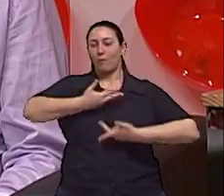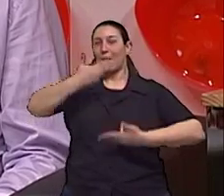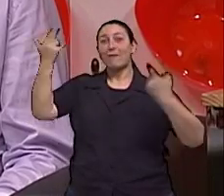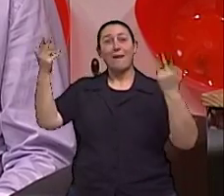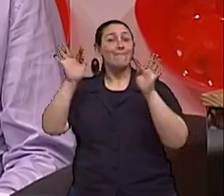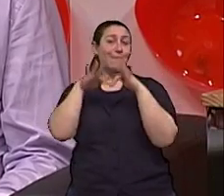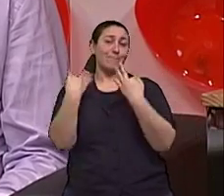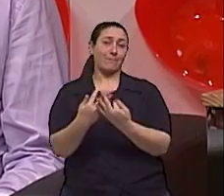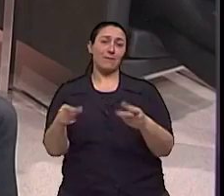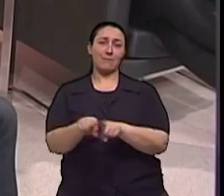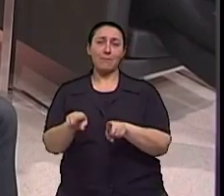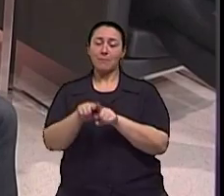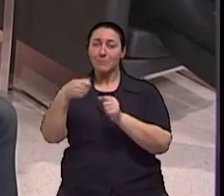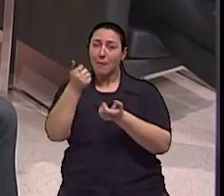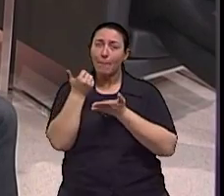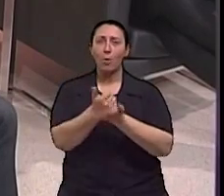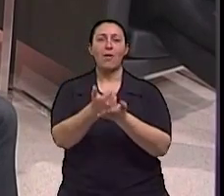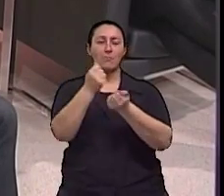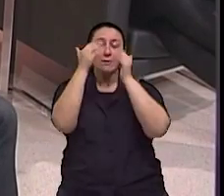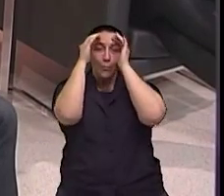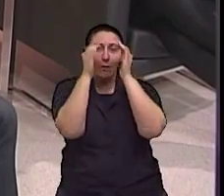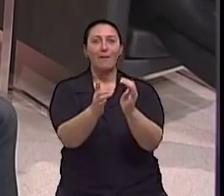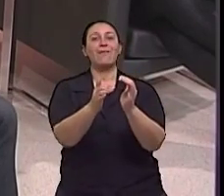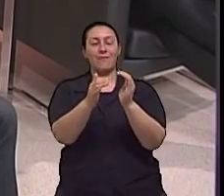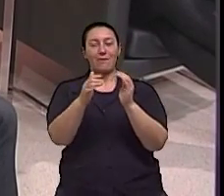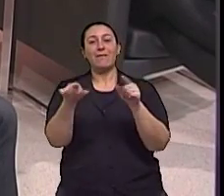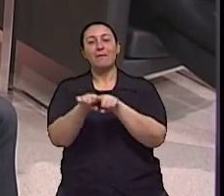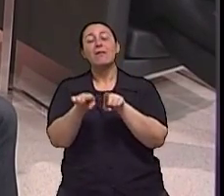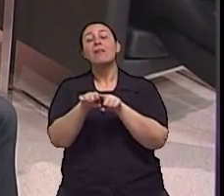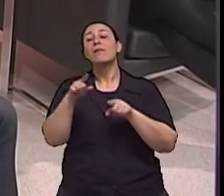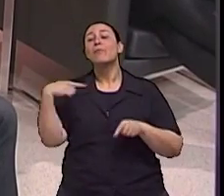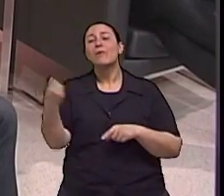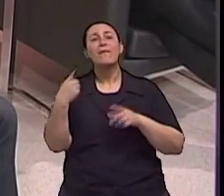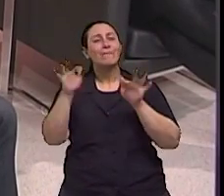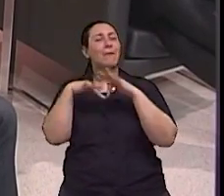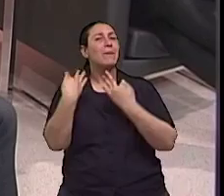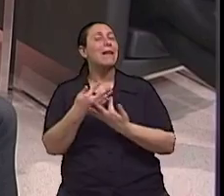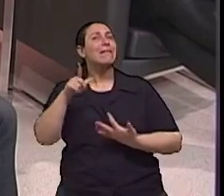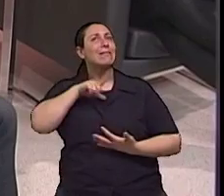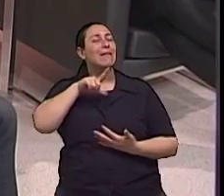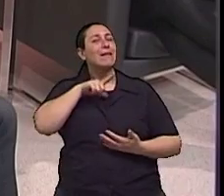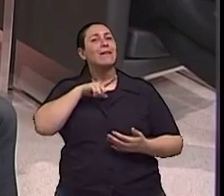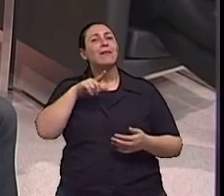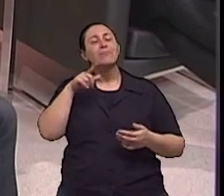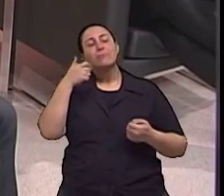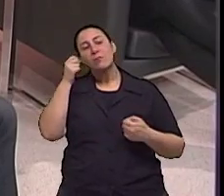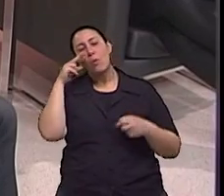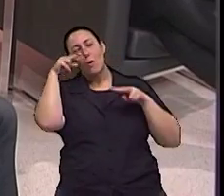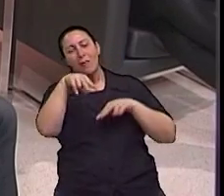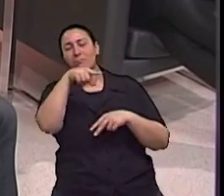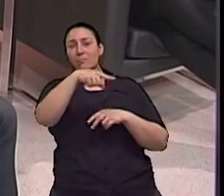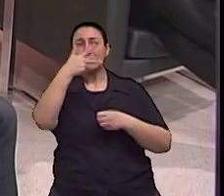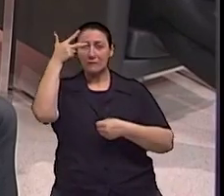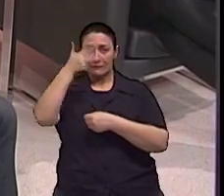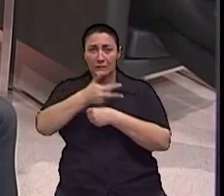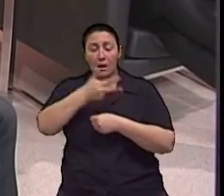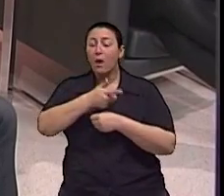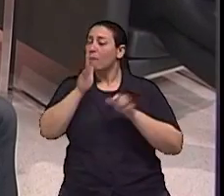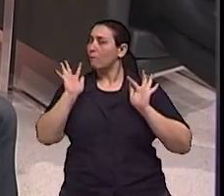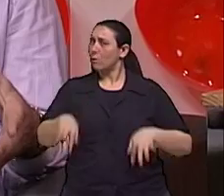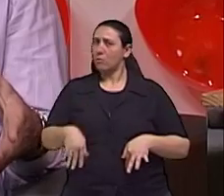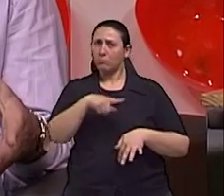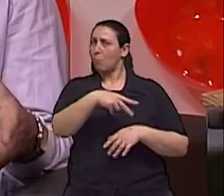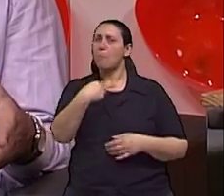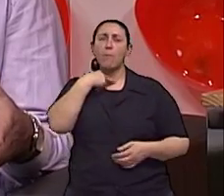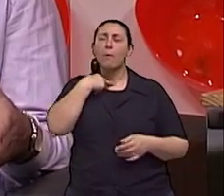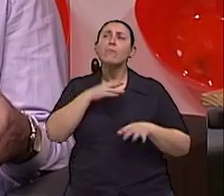aprender a respeitá-lo, né? Porque a família tem uma questão muito complicada, que é justamente começar a fazer com que o idoso deixe de fazer